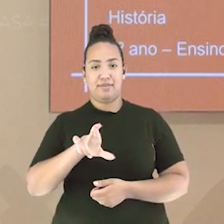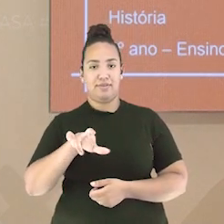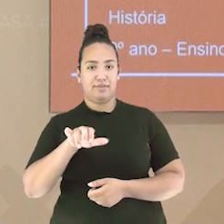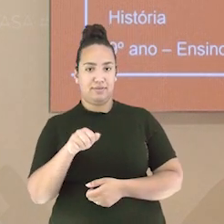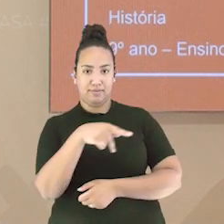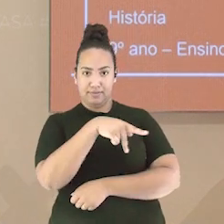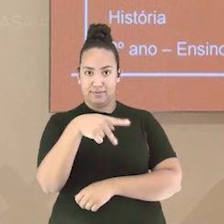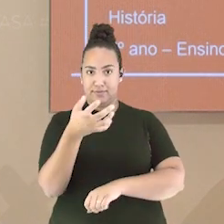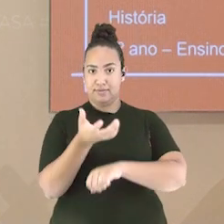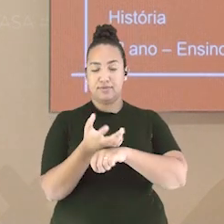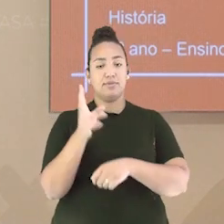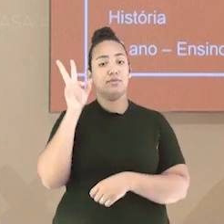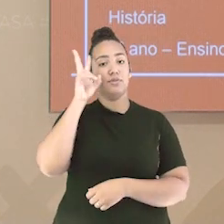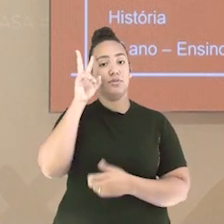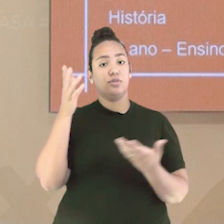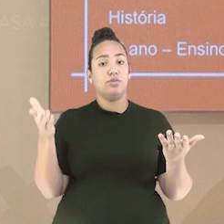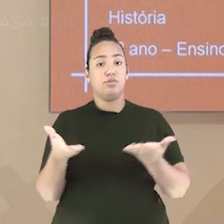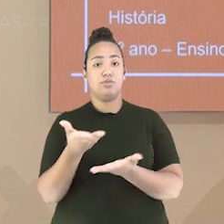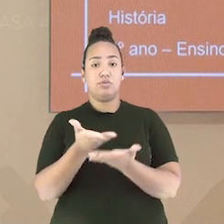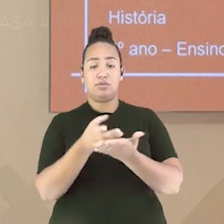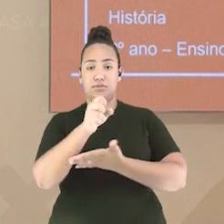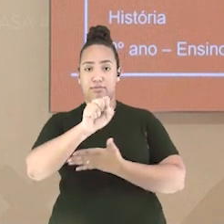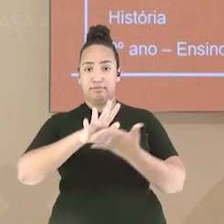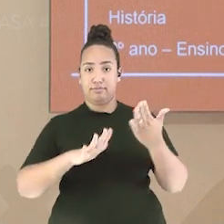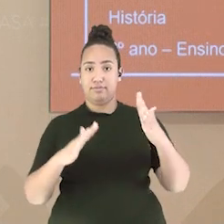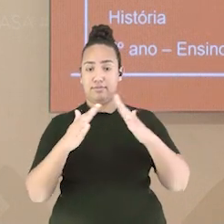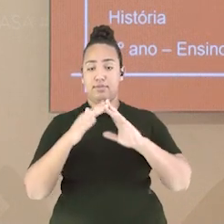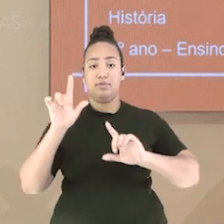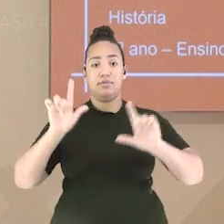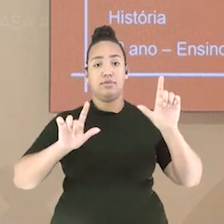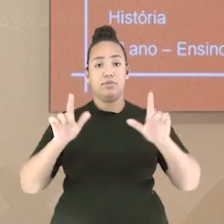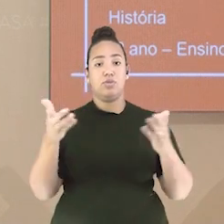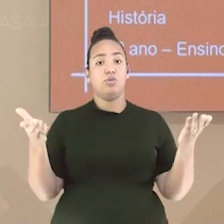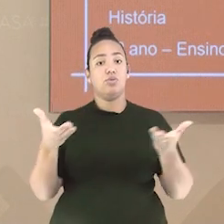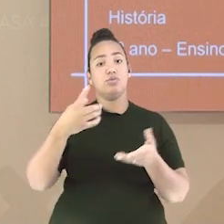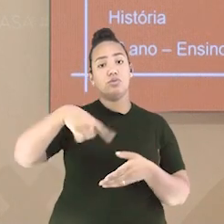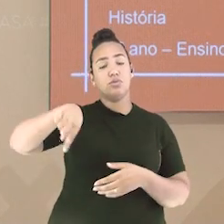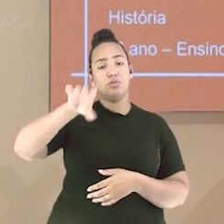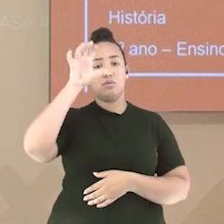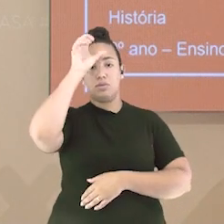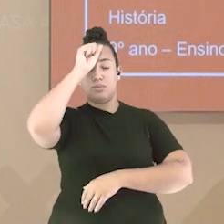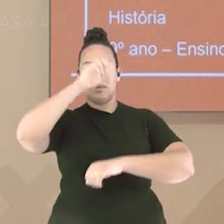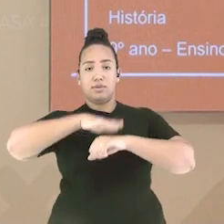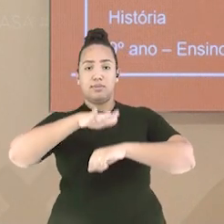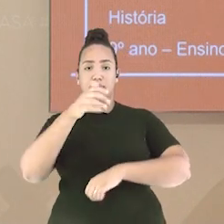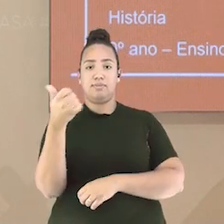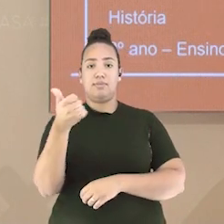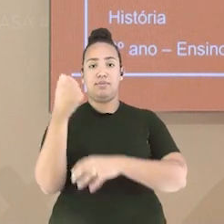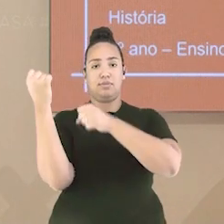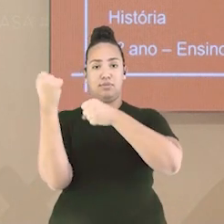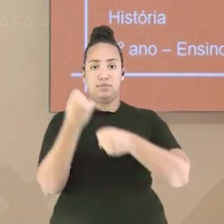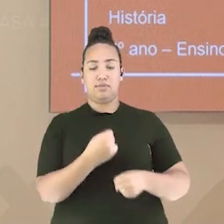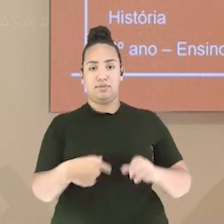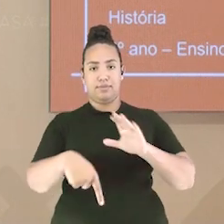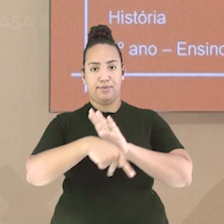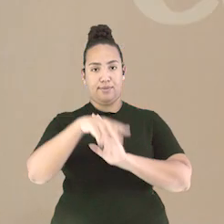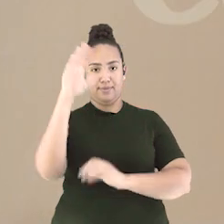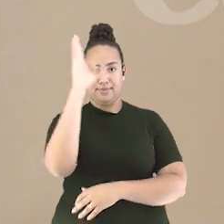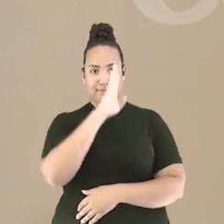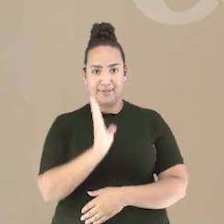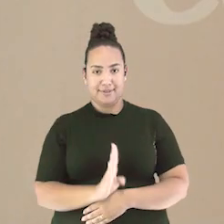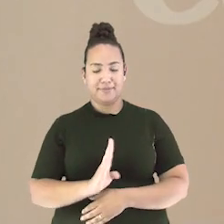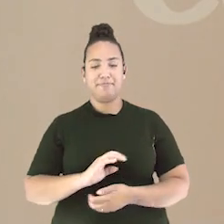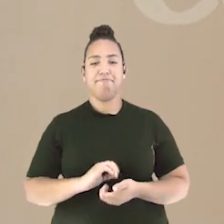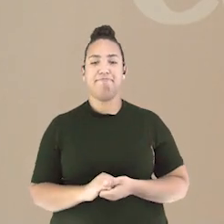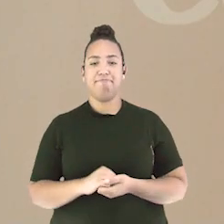de História e na nossa aula de hoje, no Dever em Casa na TV, vamos aprender um pouquinho mais sobre a Primeira República do Brasil.